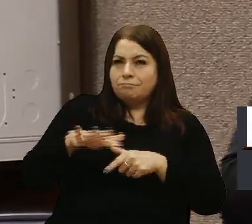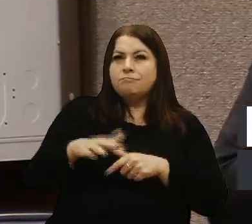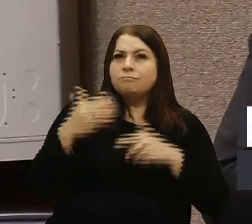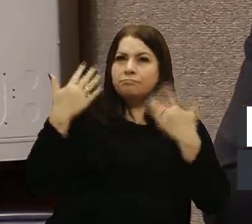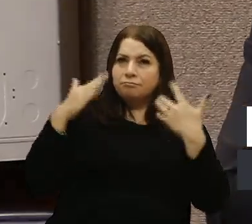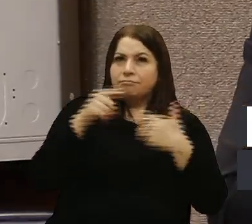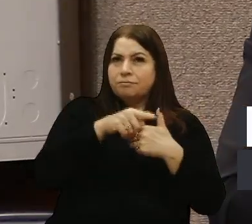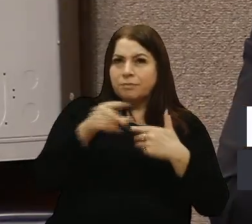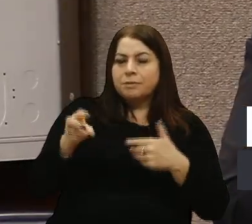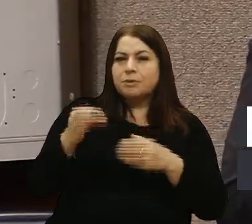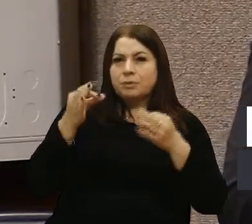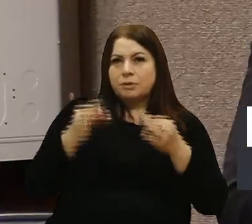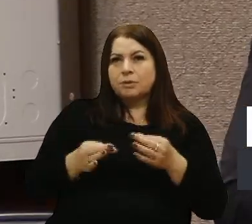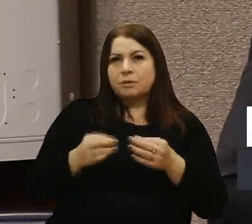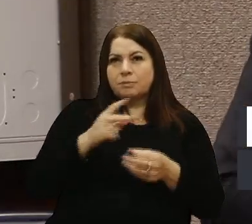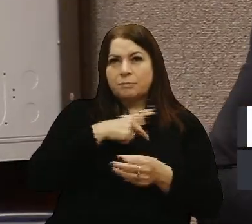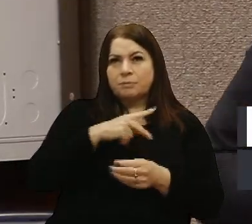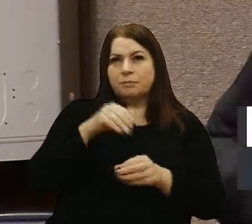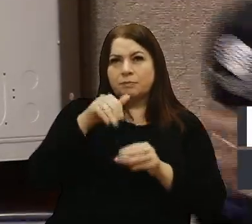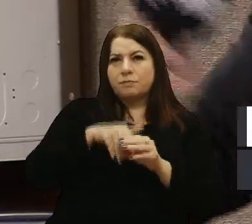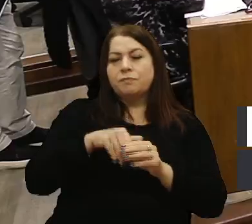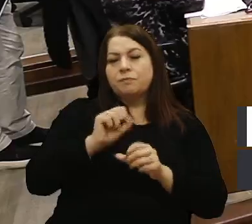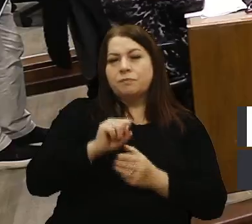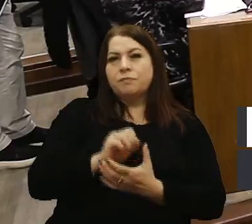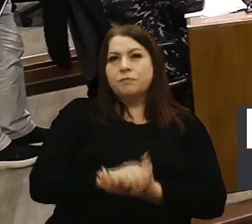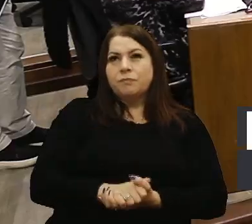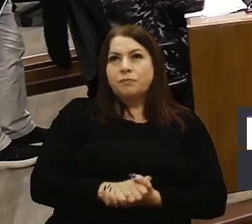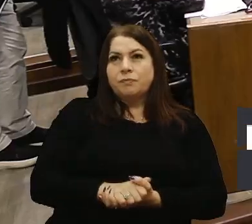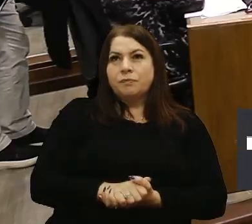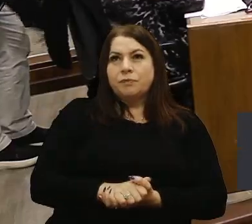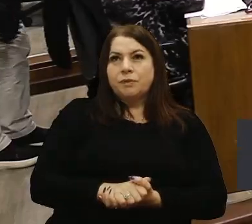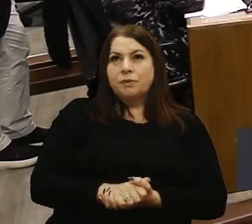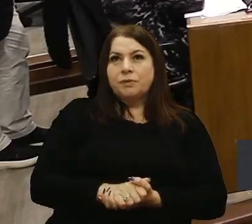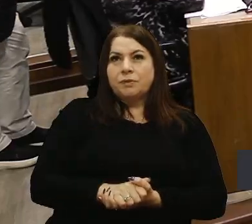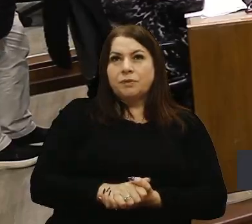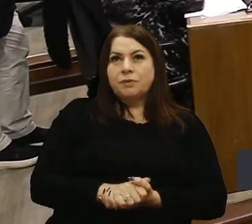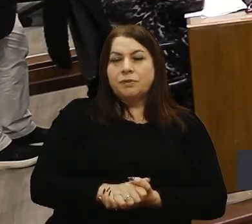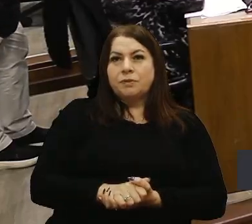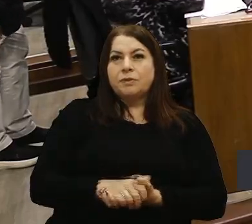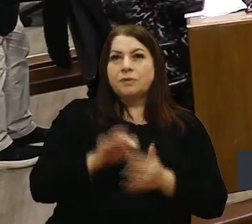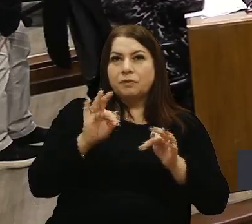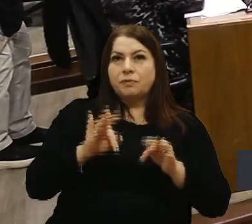parabéns a vocês, e com certeza, presidente, voto sim. Encerradas as declarações.